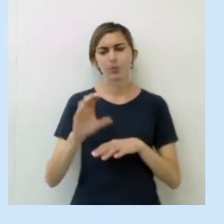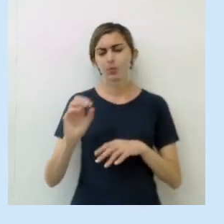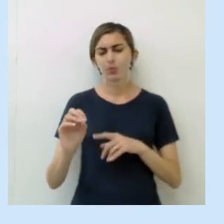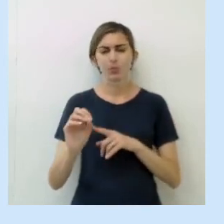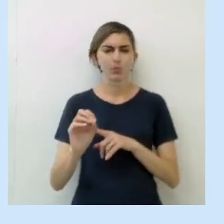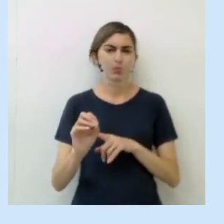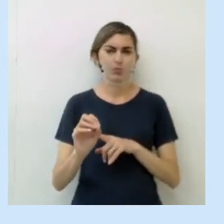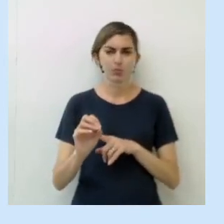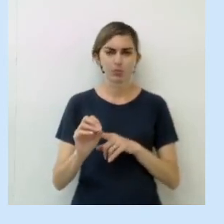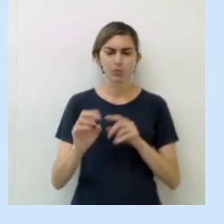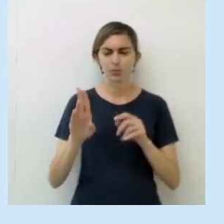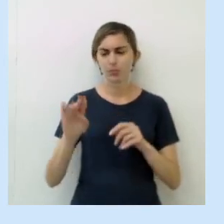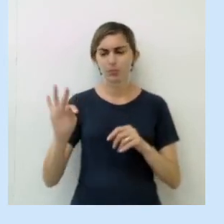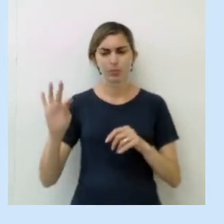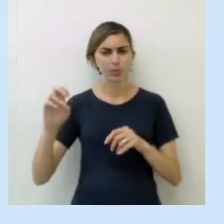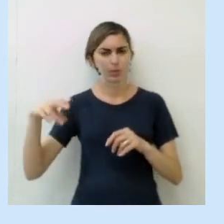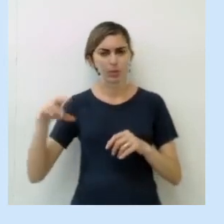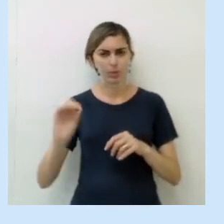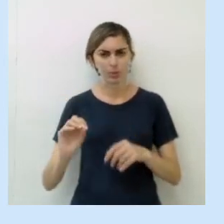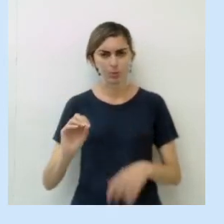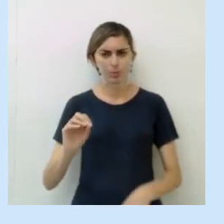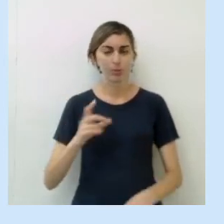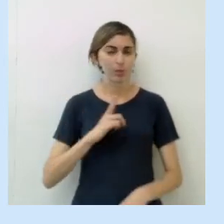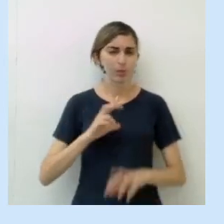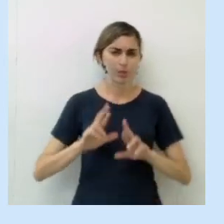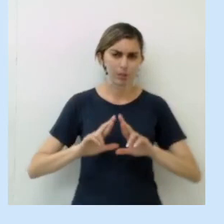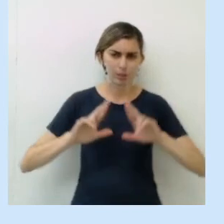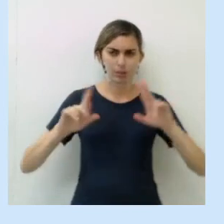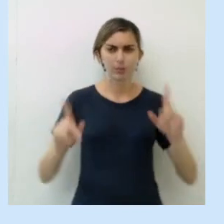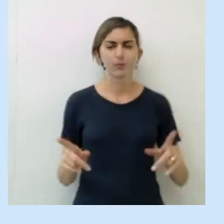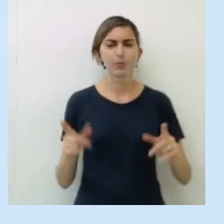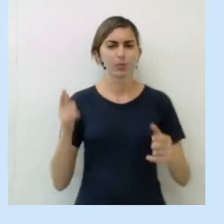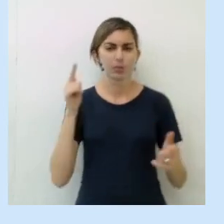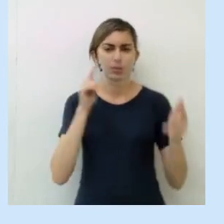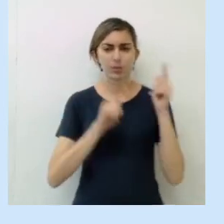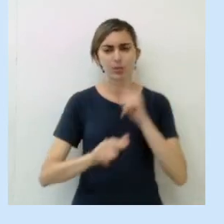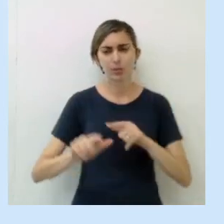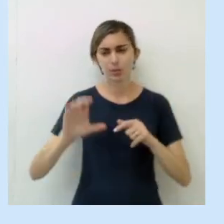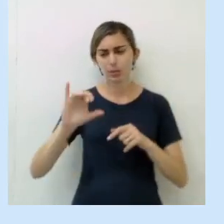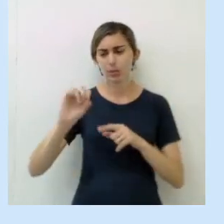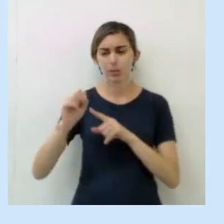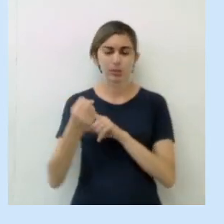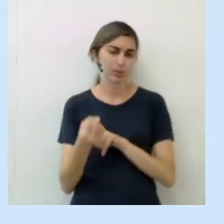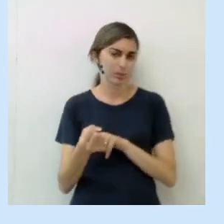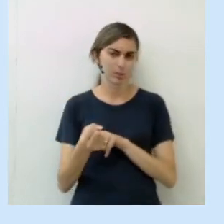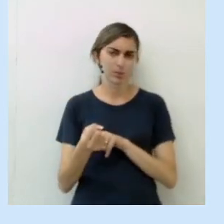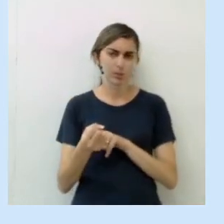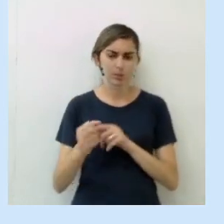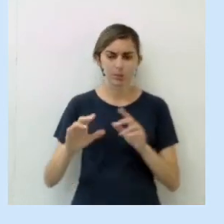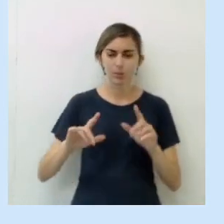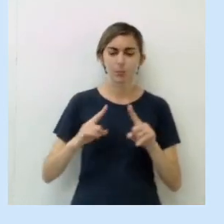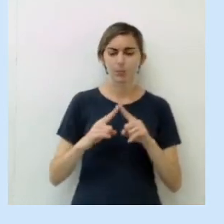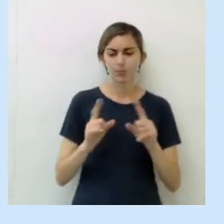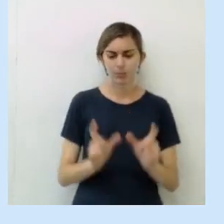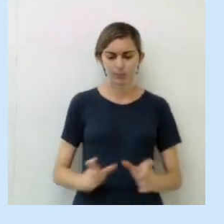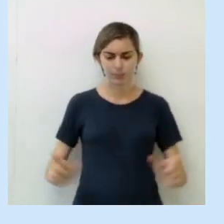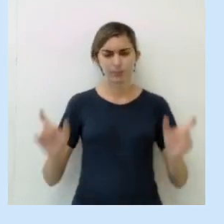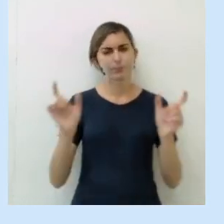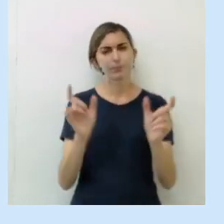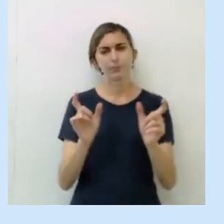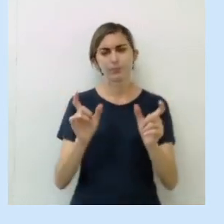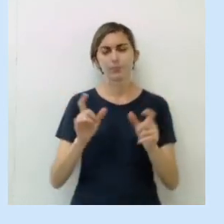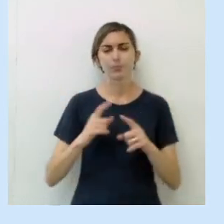O. Então, buteno. A diferença é que aqui ele ganhou o cis na frente. Por que se ganhou esse